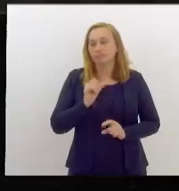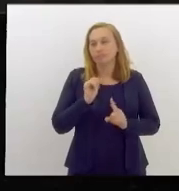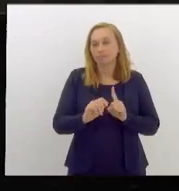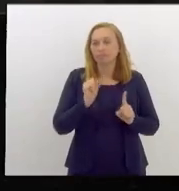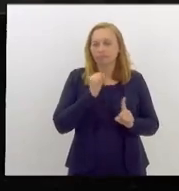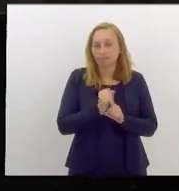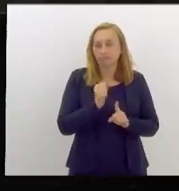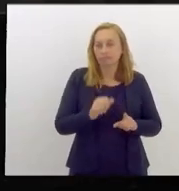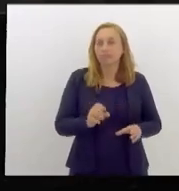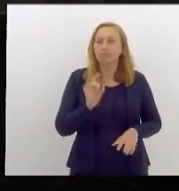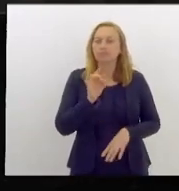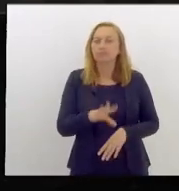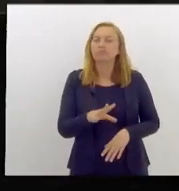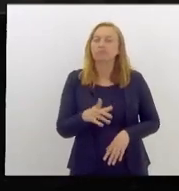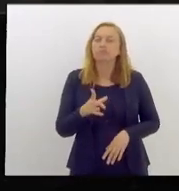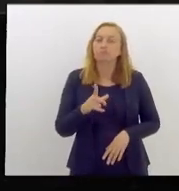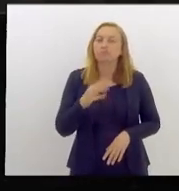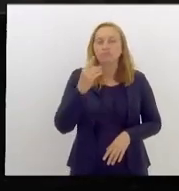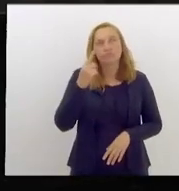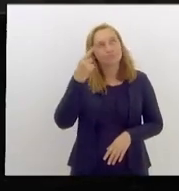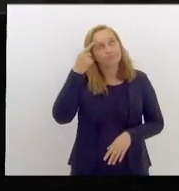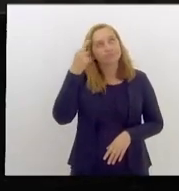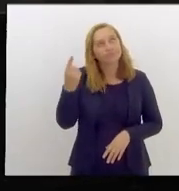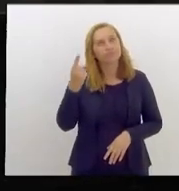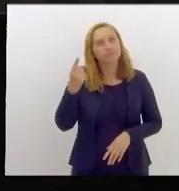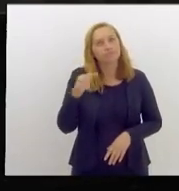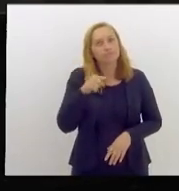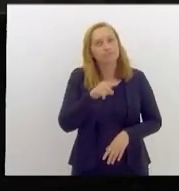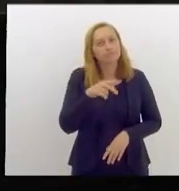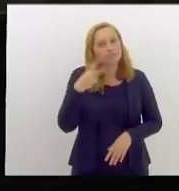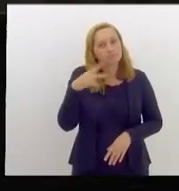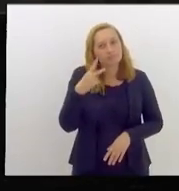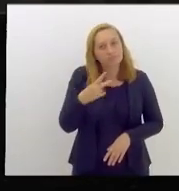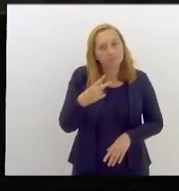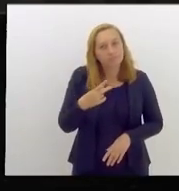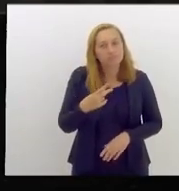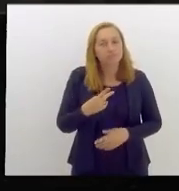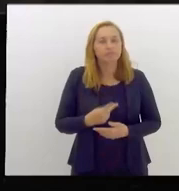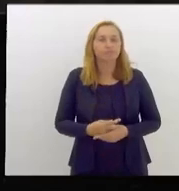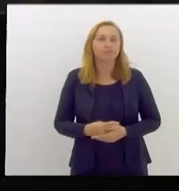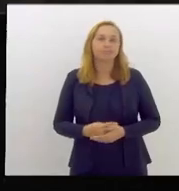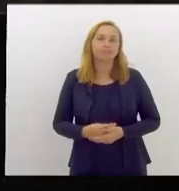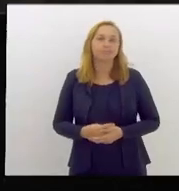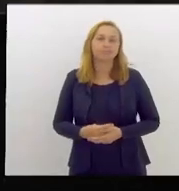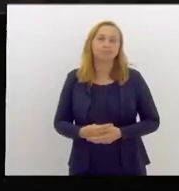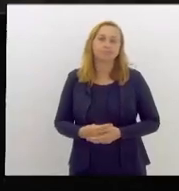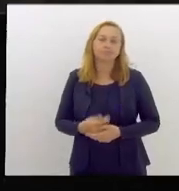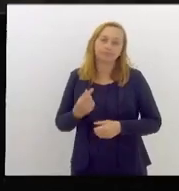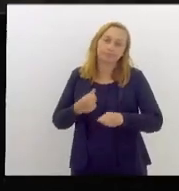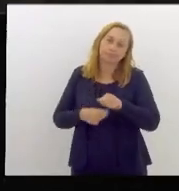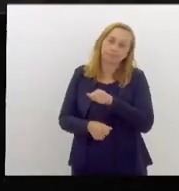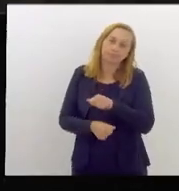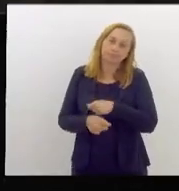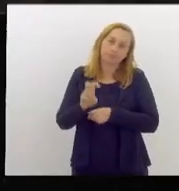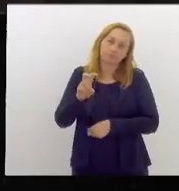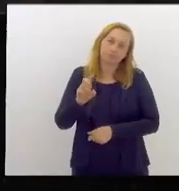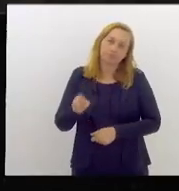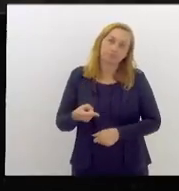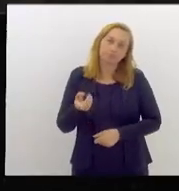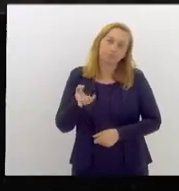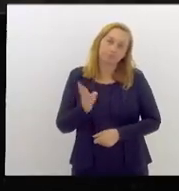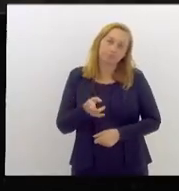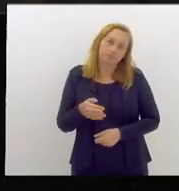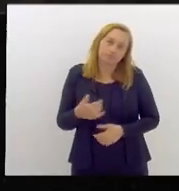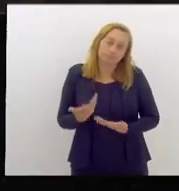feminicídio e só para se ter ideia nessa política nessa rubrica específica o investimento é de r$ 5.000